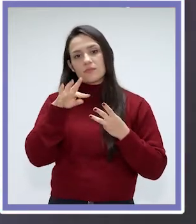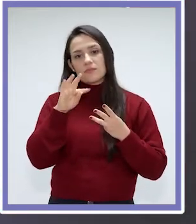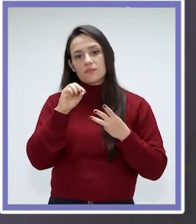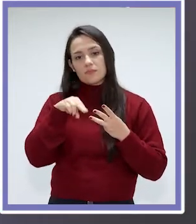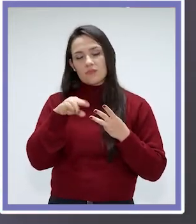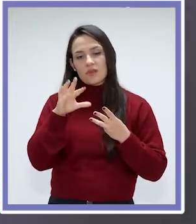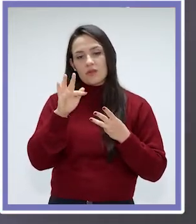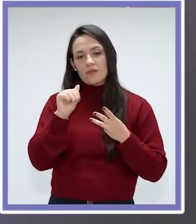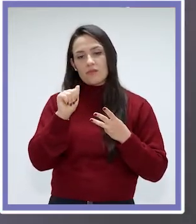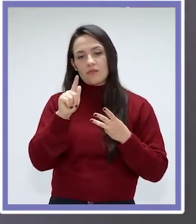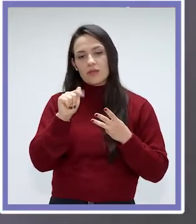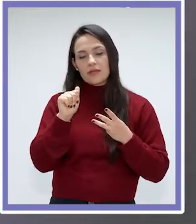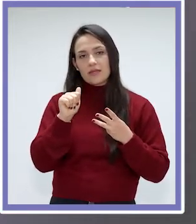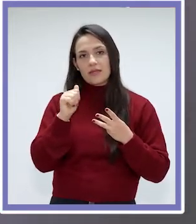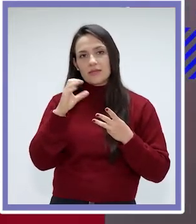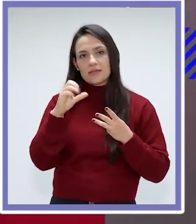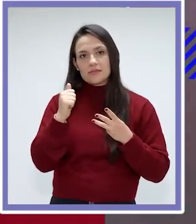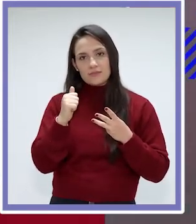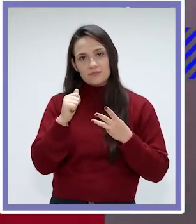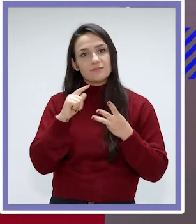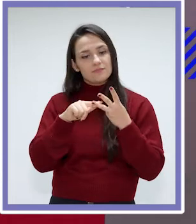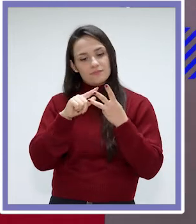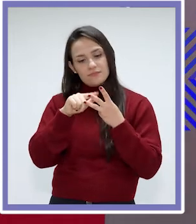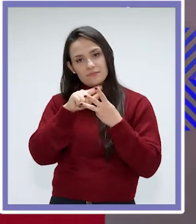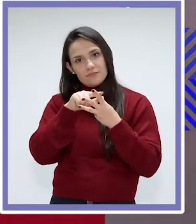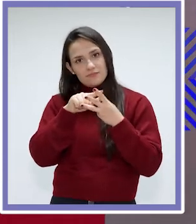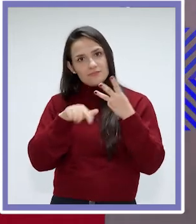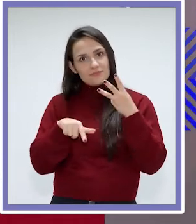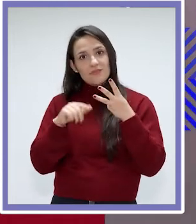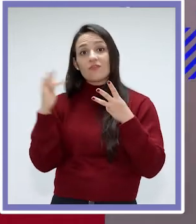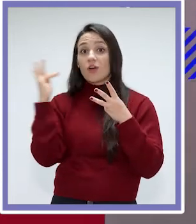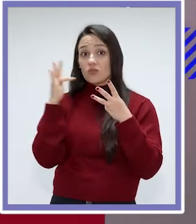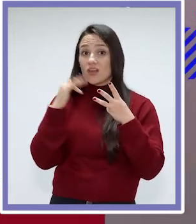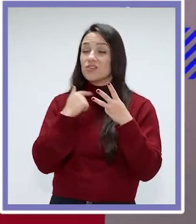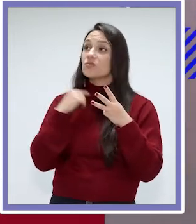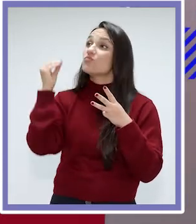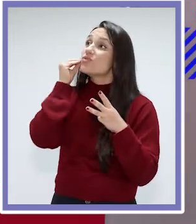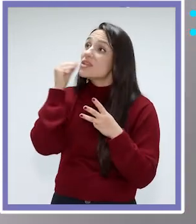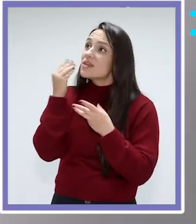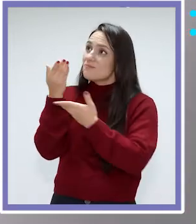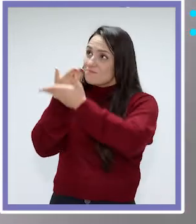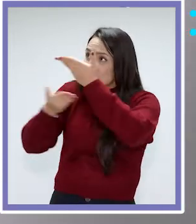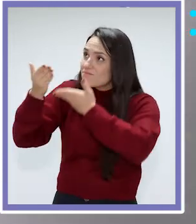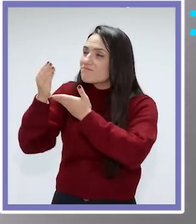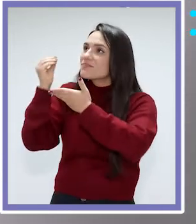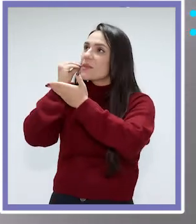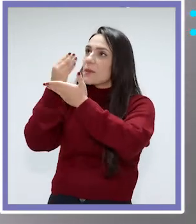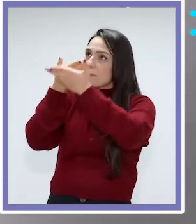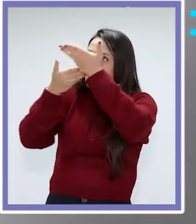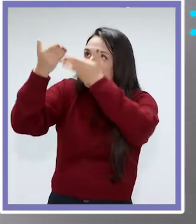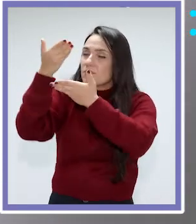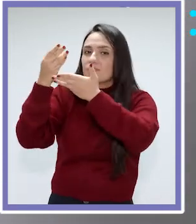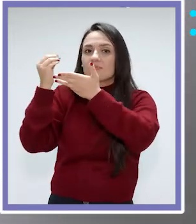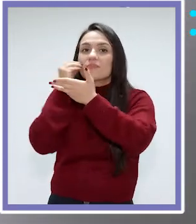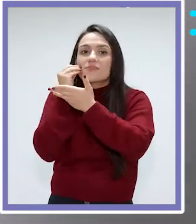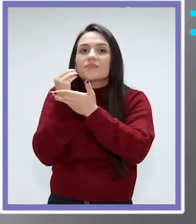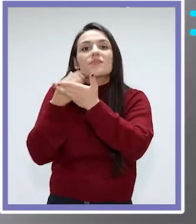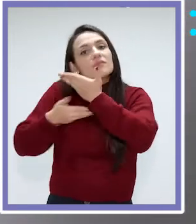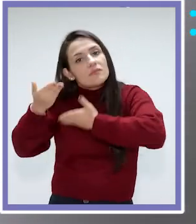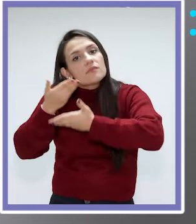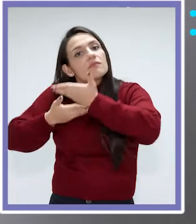Antofagasta e a Universidade do Norte do Chile. Então são todas universidades que nós tivemos que fazer essa articulação. E aí quando nós